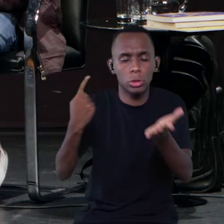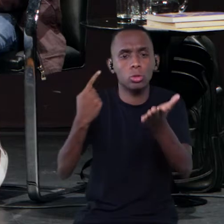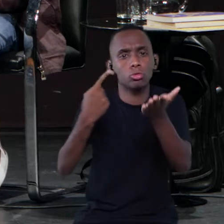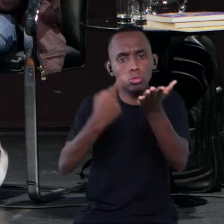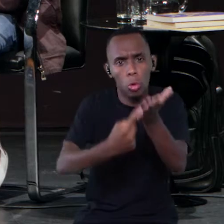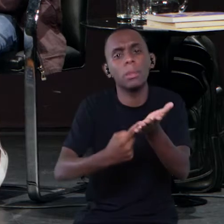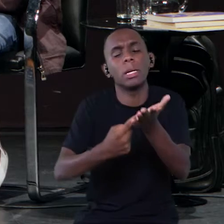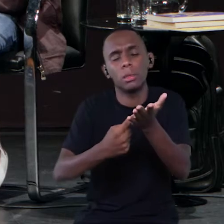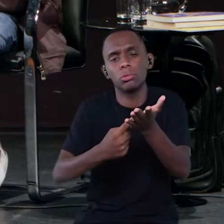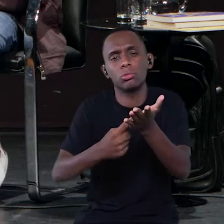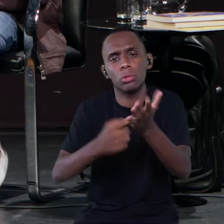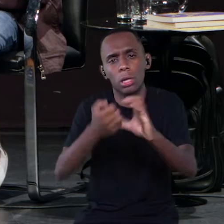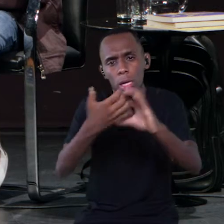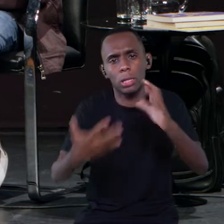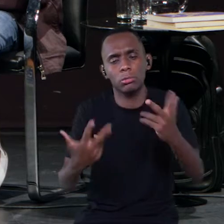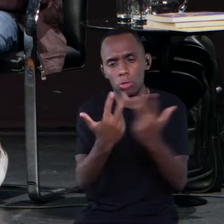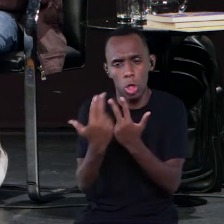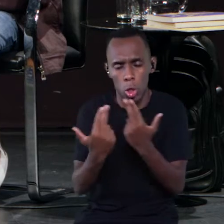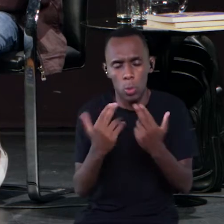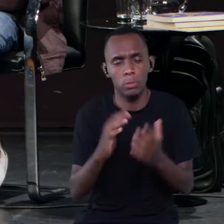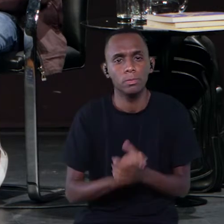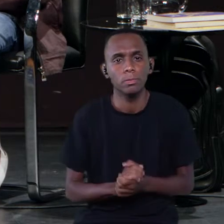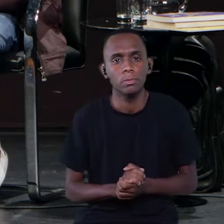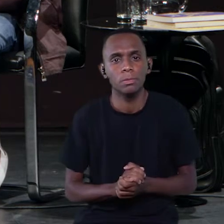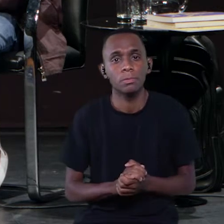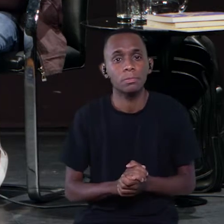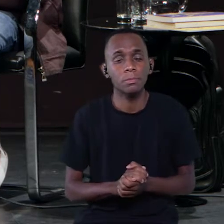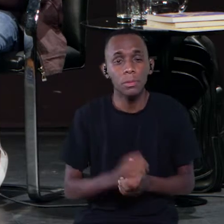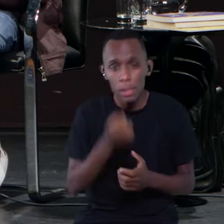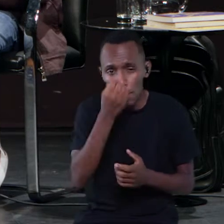perspectiva. É engraçado o Papo conversar com isso, porque